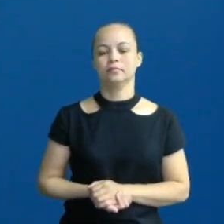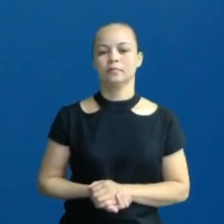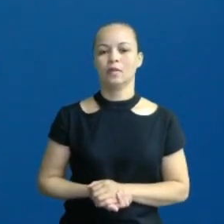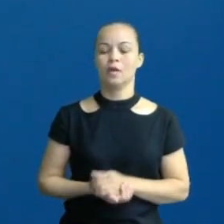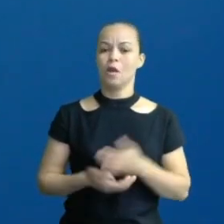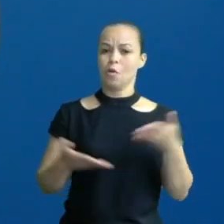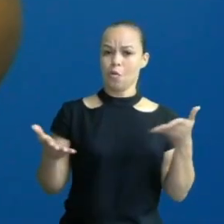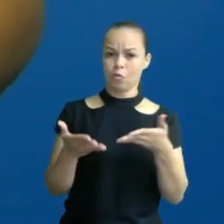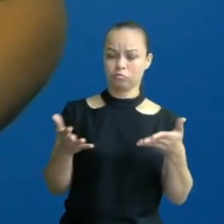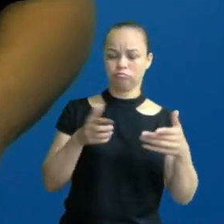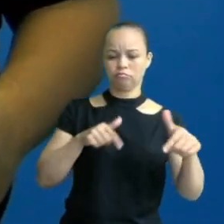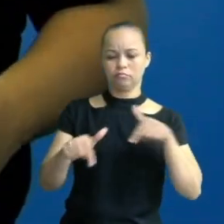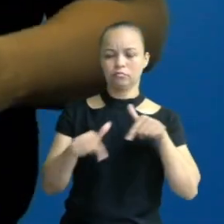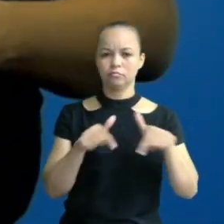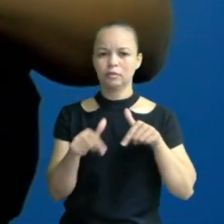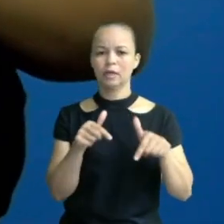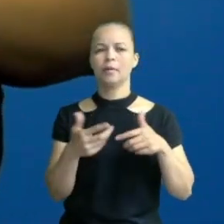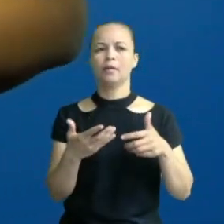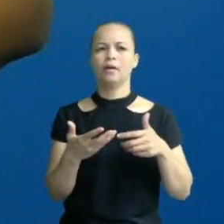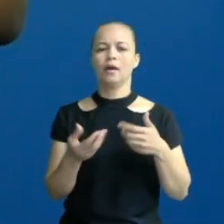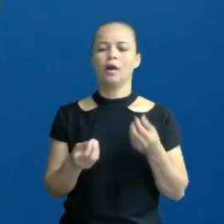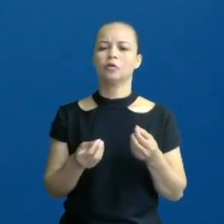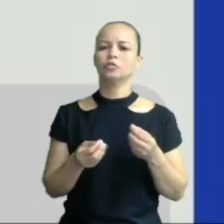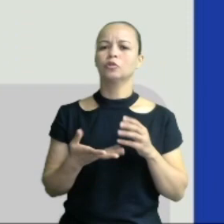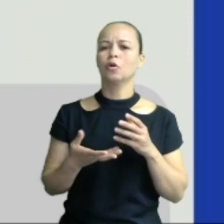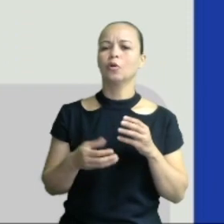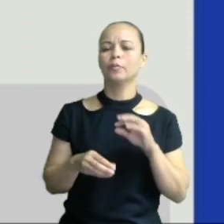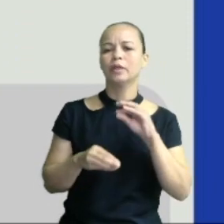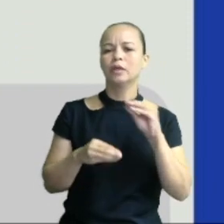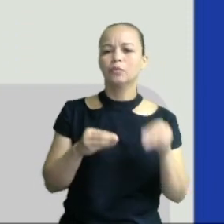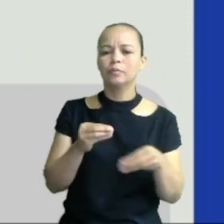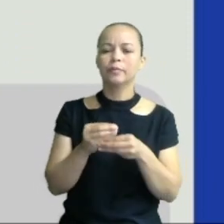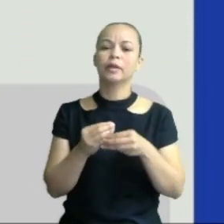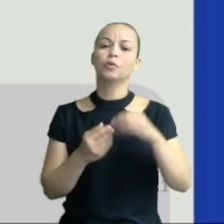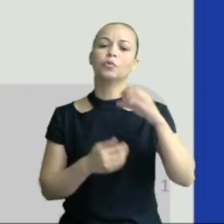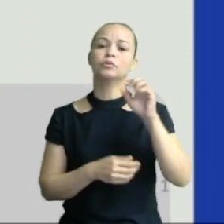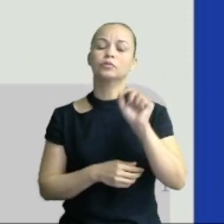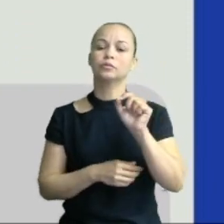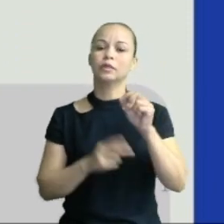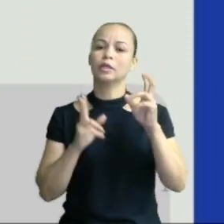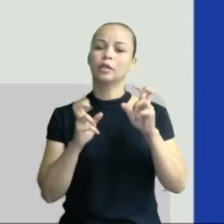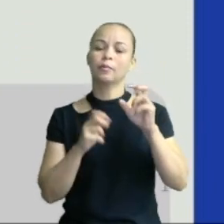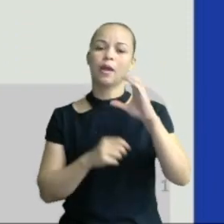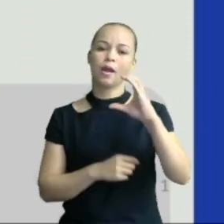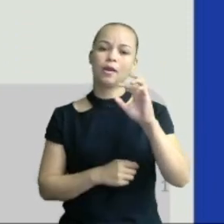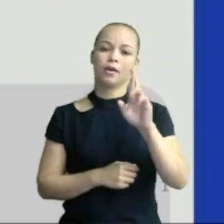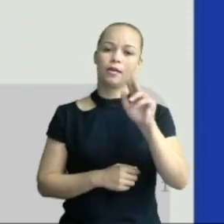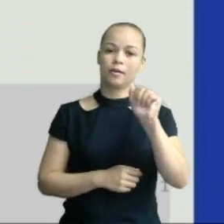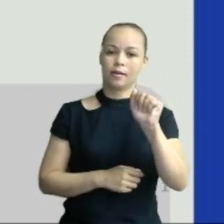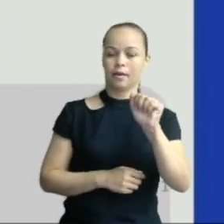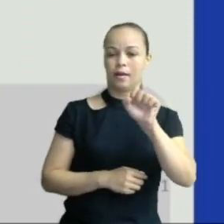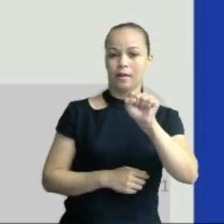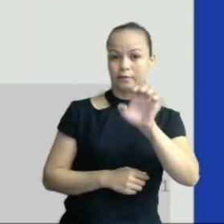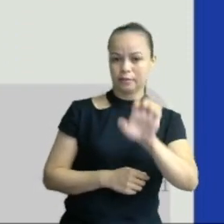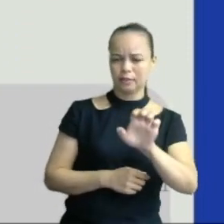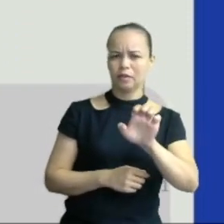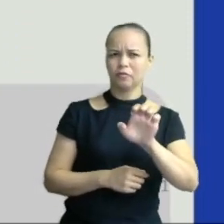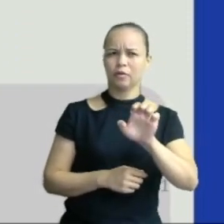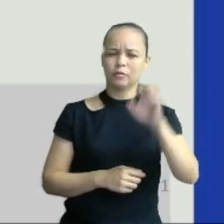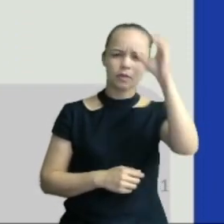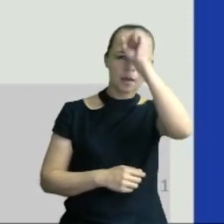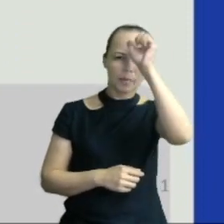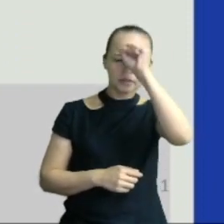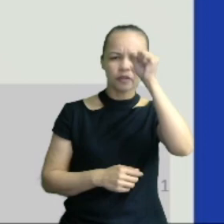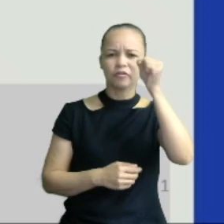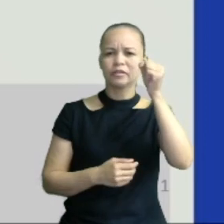iremos trabalhar o emprego da crase. Vamos aprender a fazer o uso